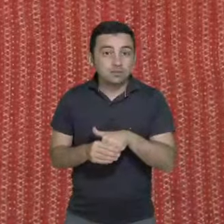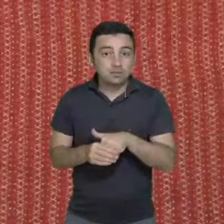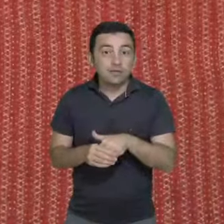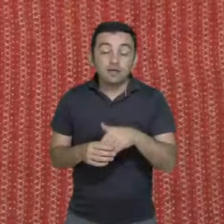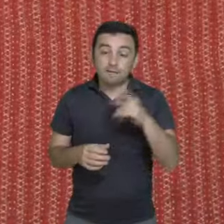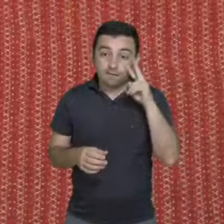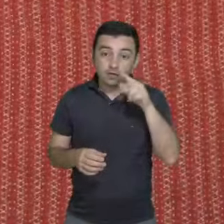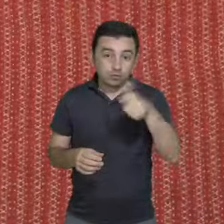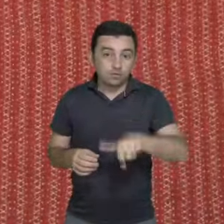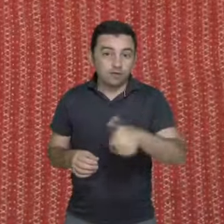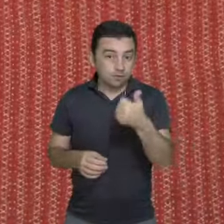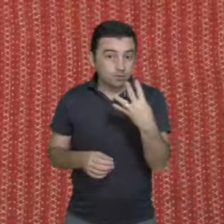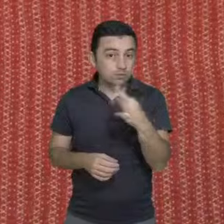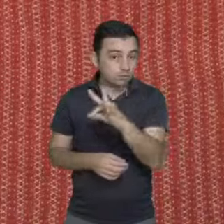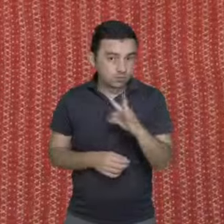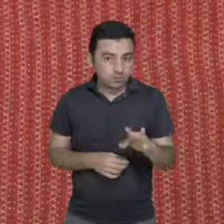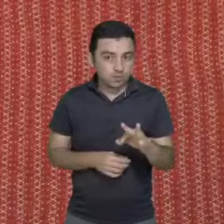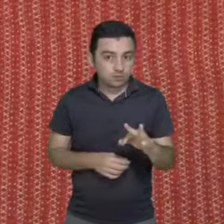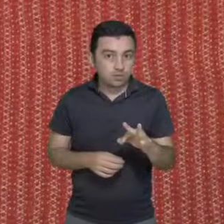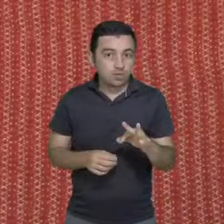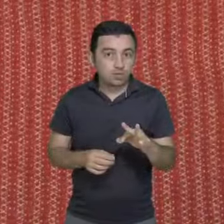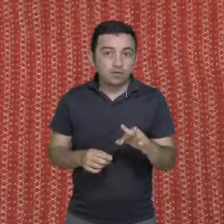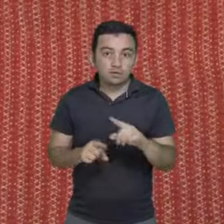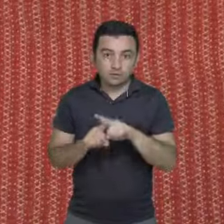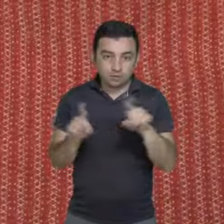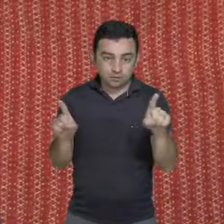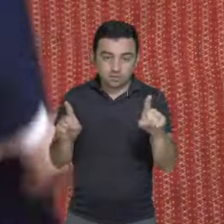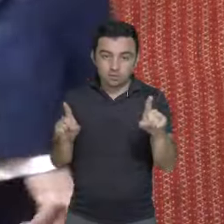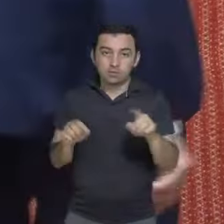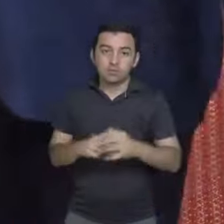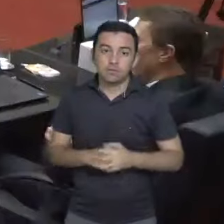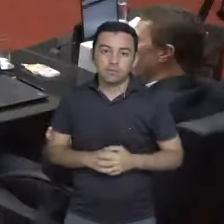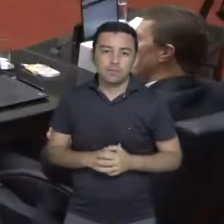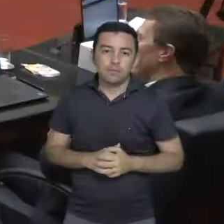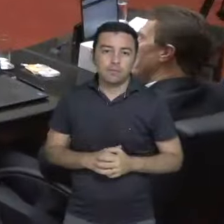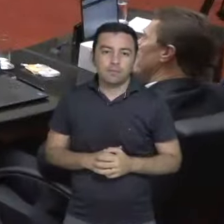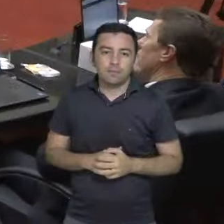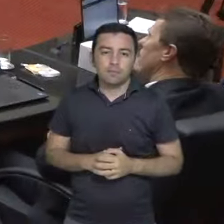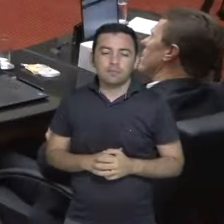dos 14%, para que a coisa não fique distorcida.